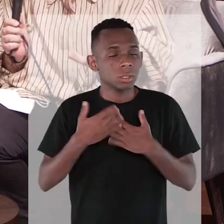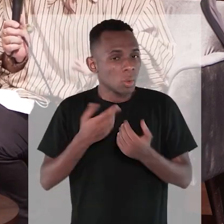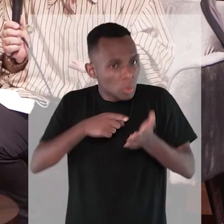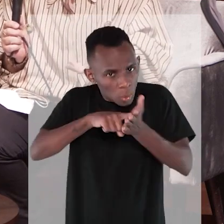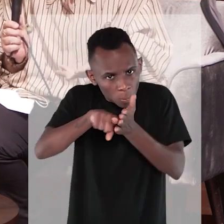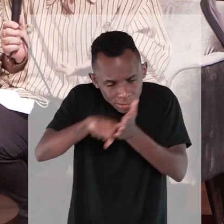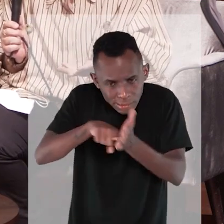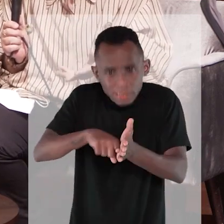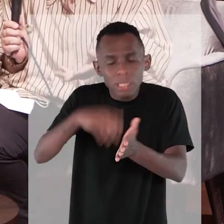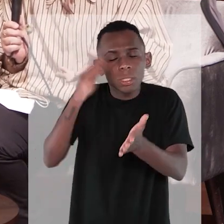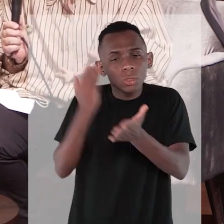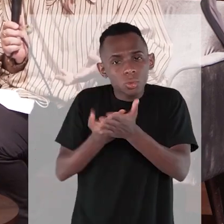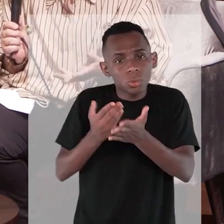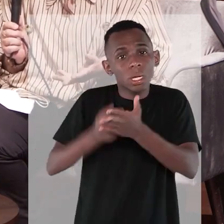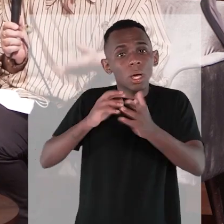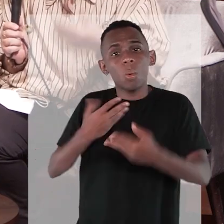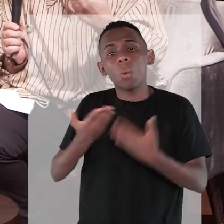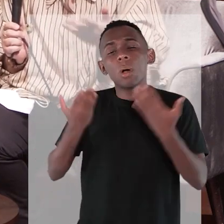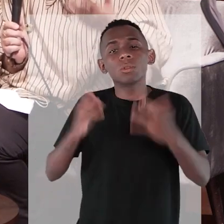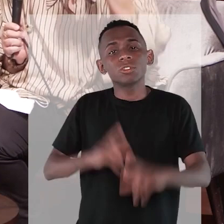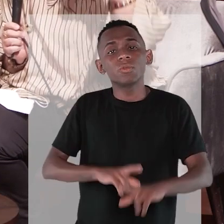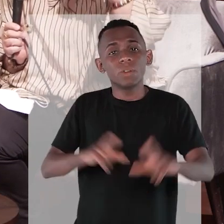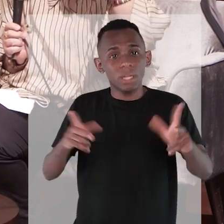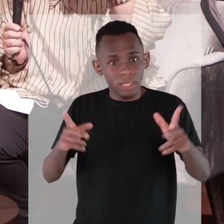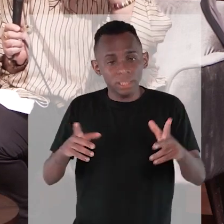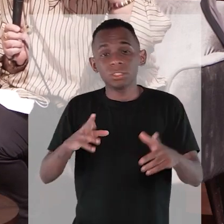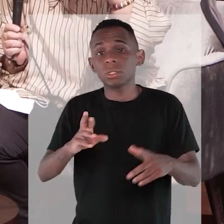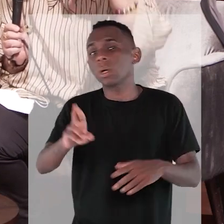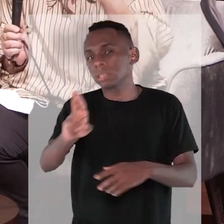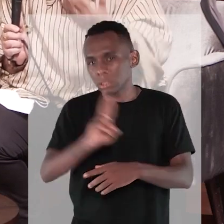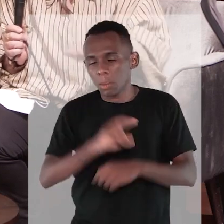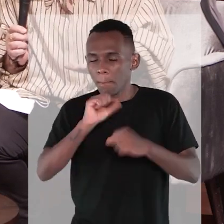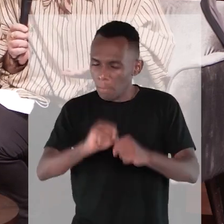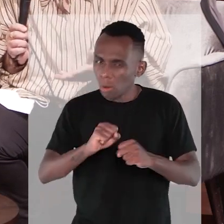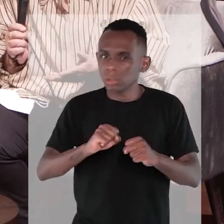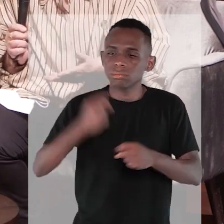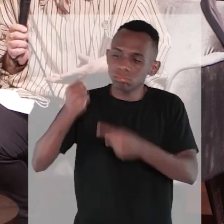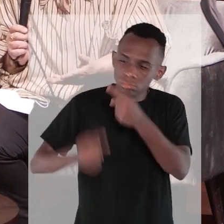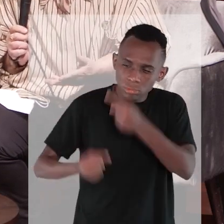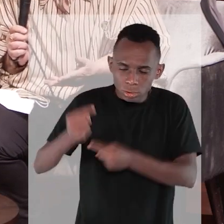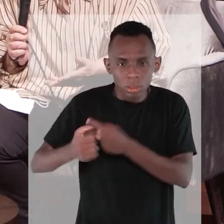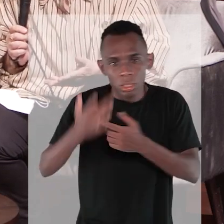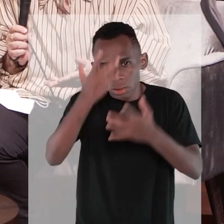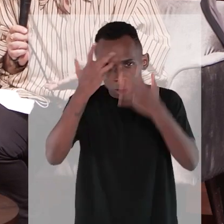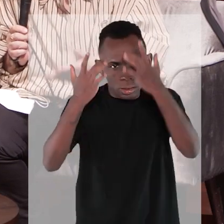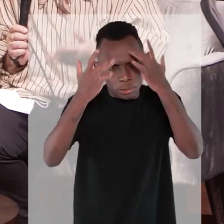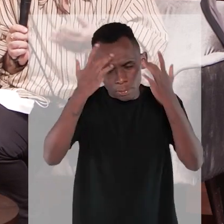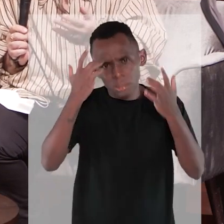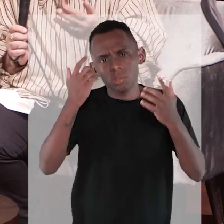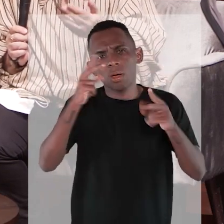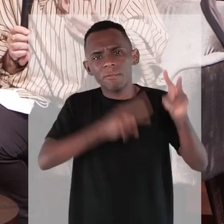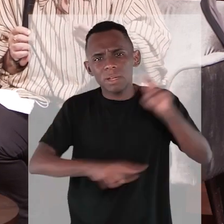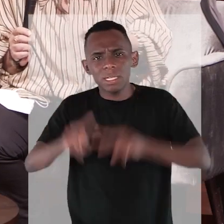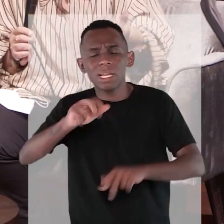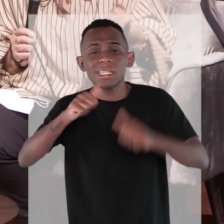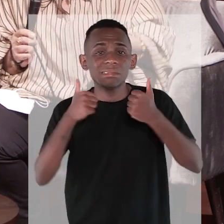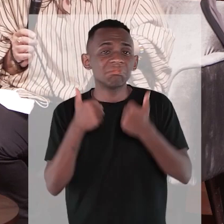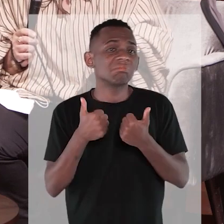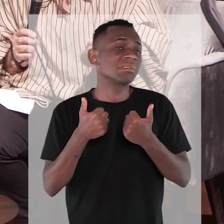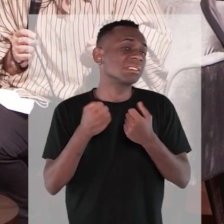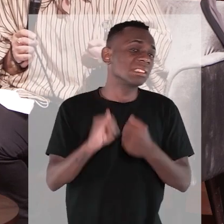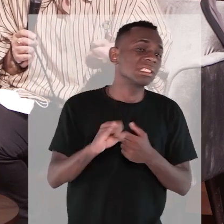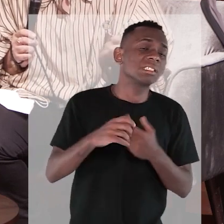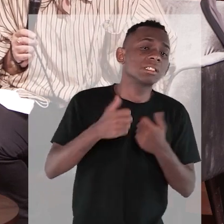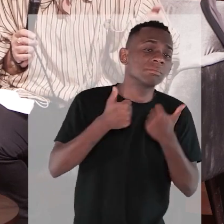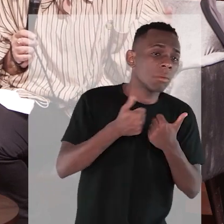esse resultado pode ser bem discutido pelas pessoas, e talvez elas avaliarem se funciona, que nós não